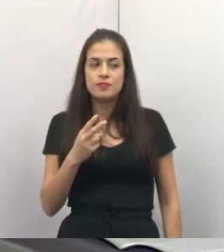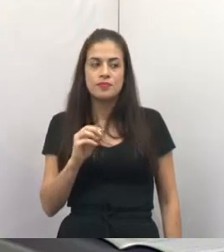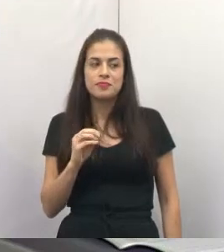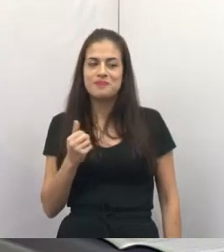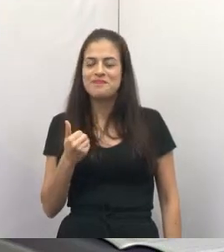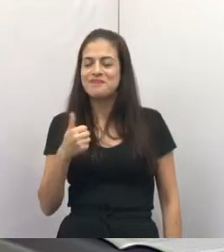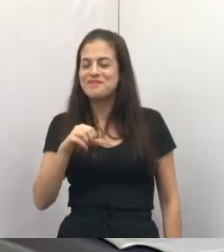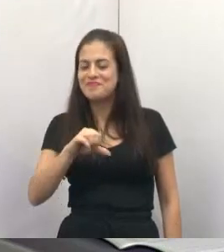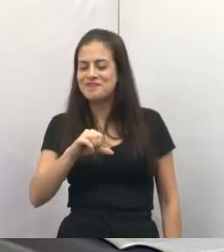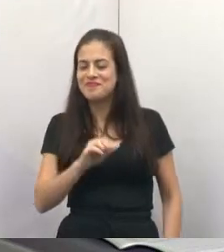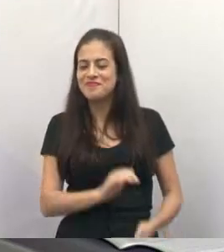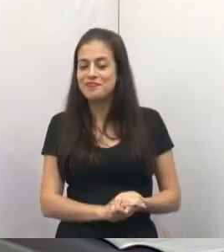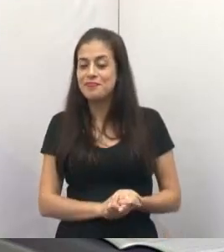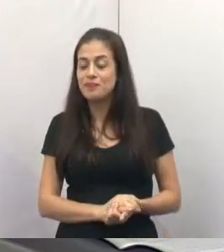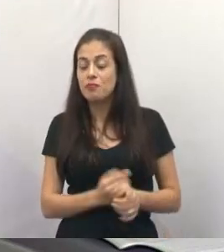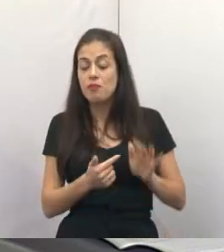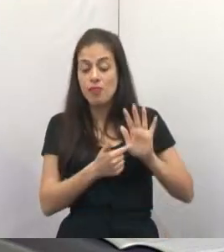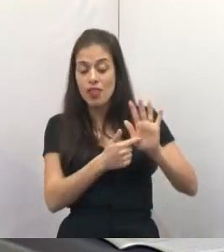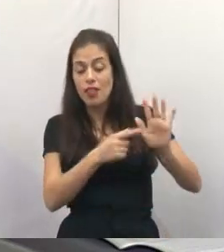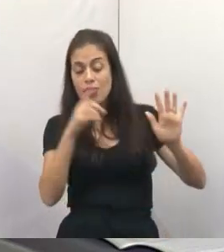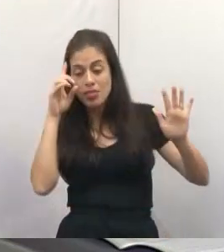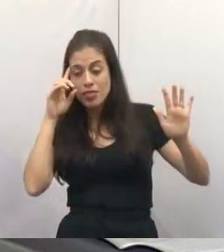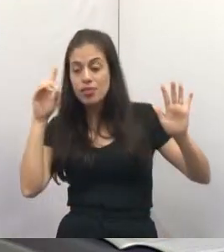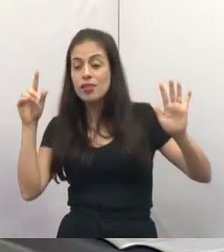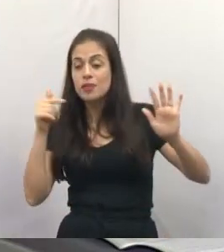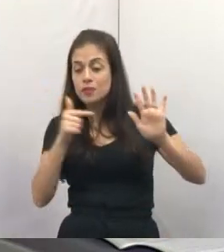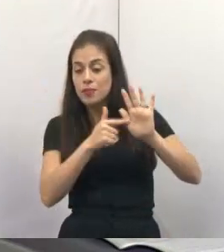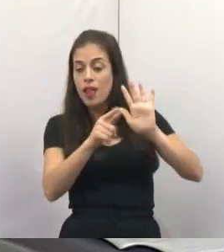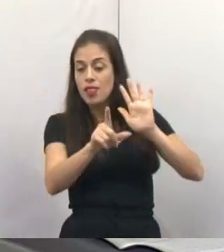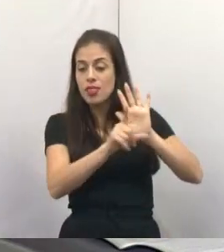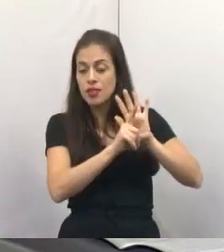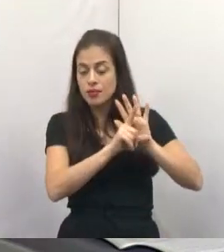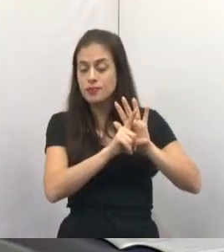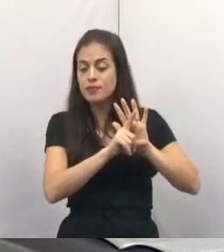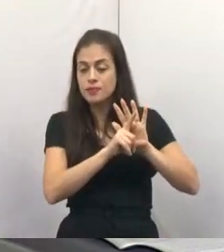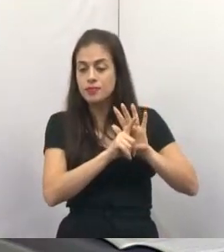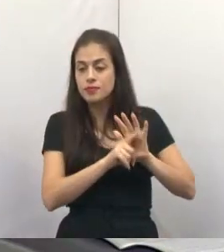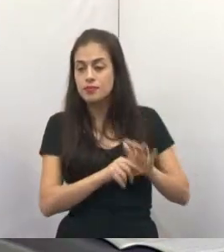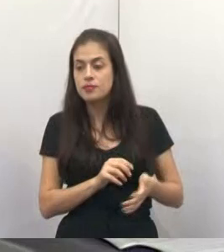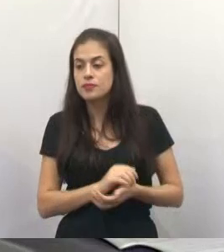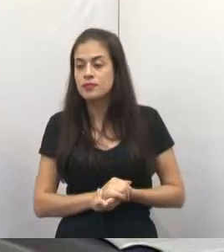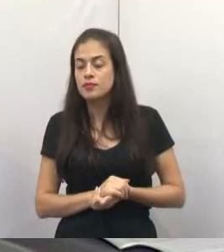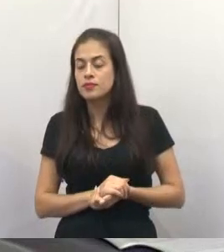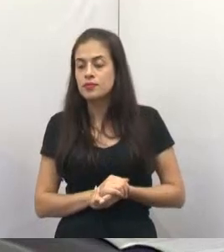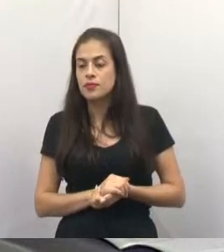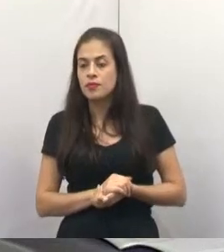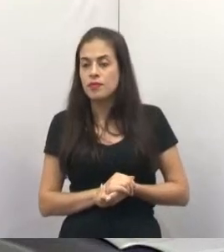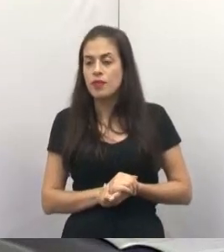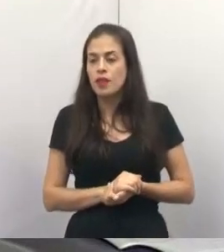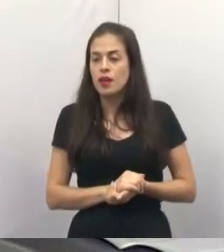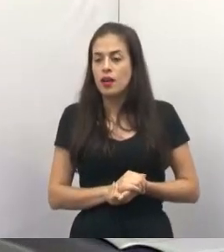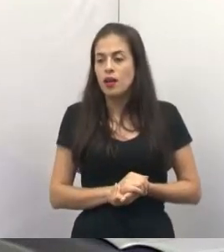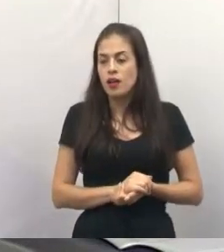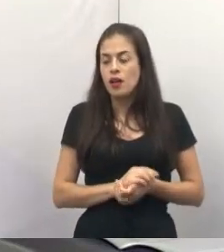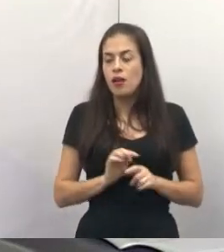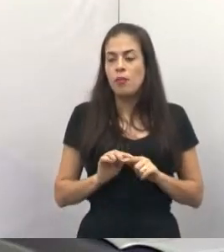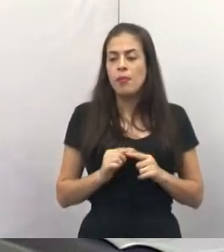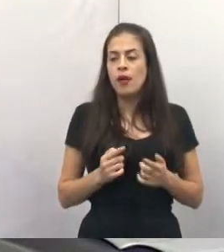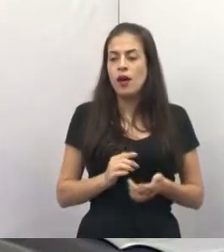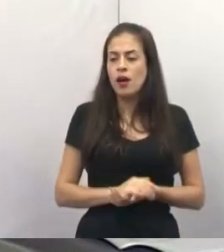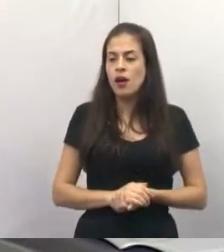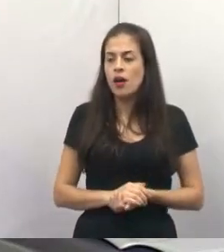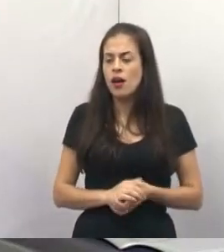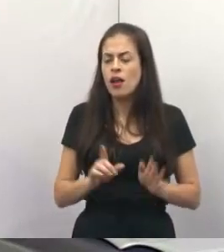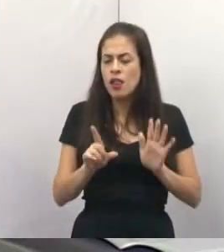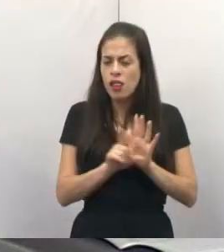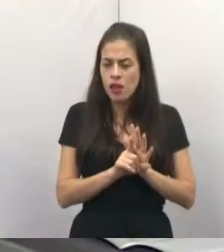data relacionada à lei, de 28 de setembro de 2006, a Lei 4.997, mas essa